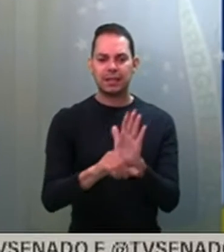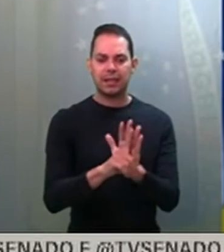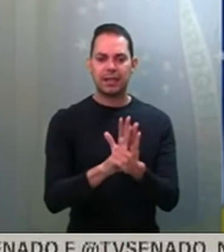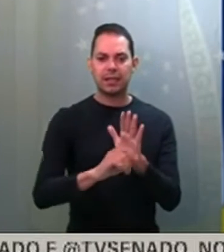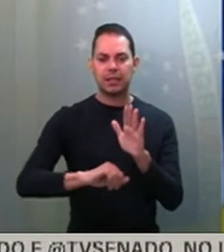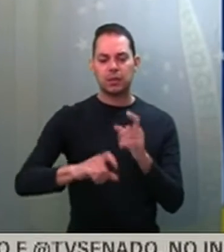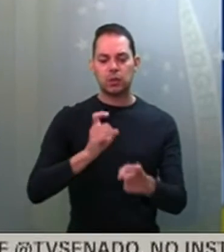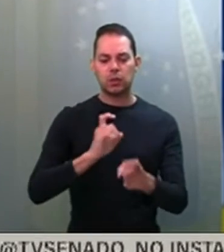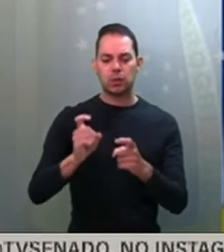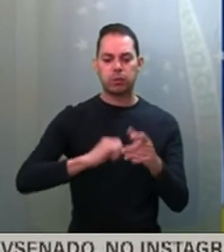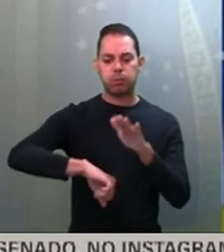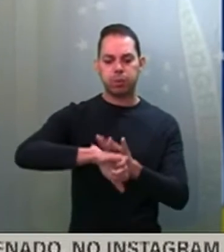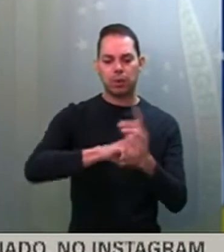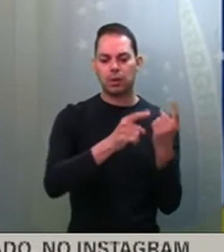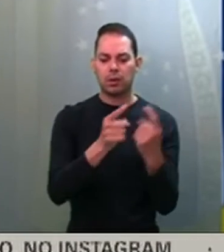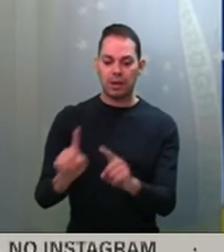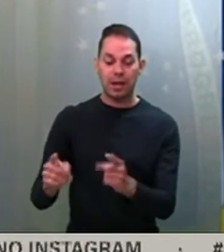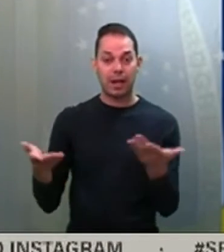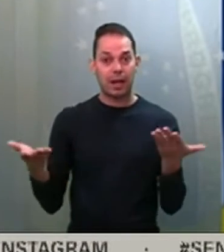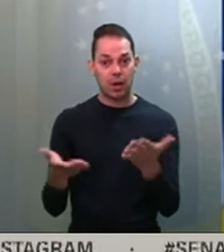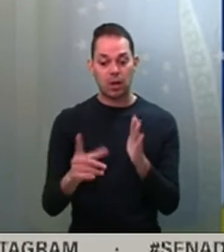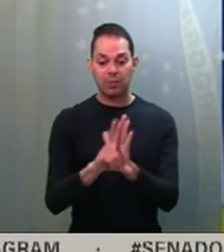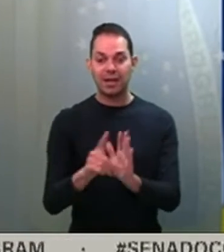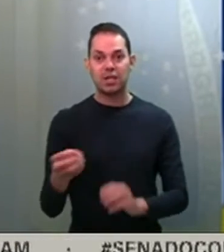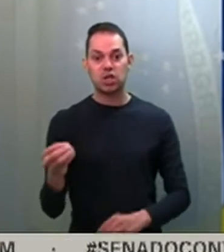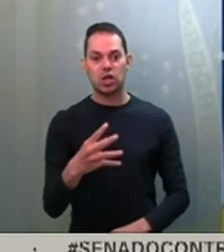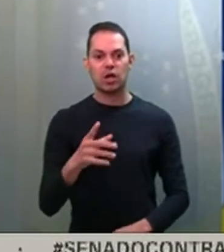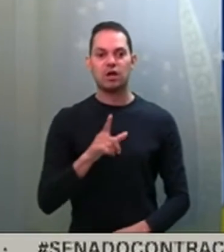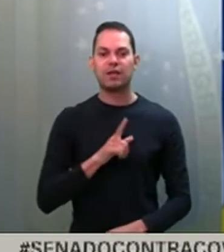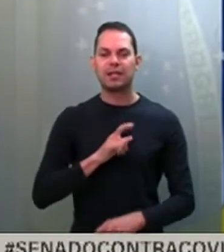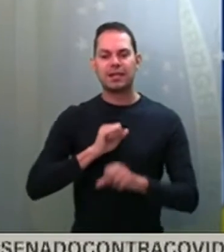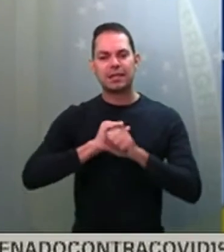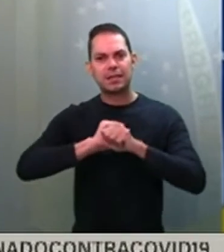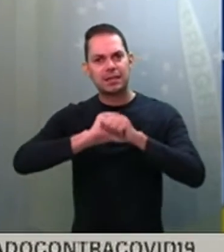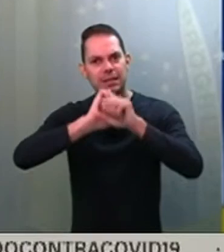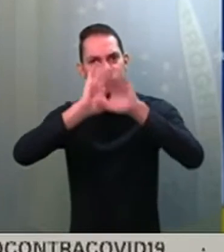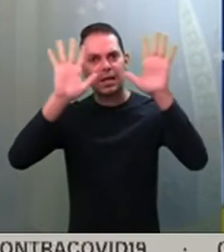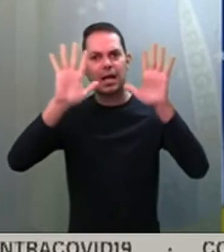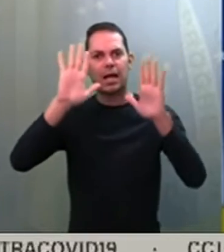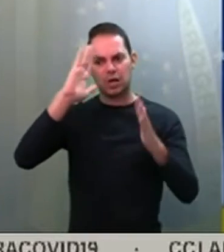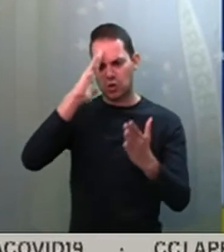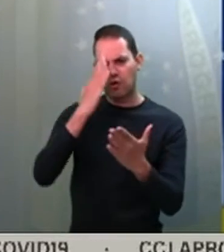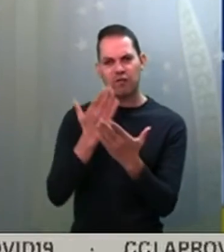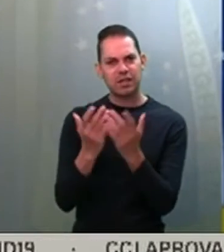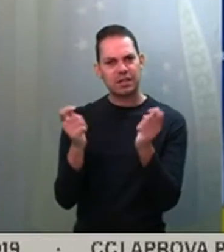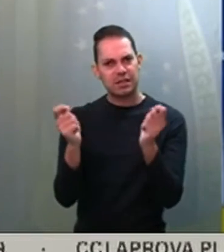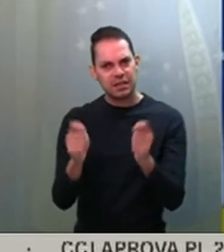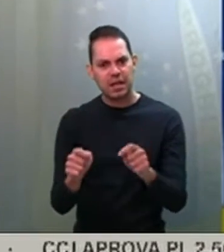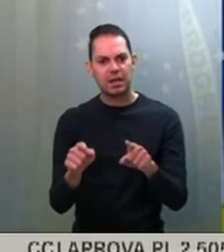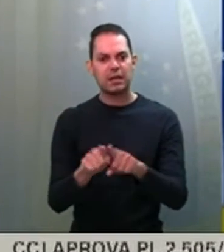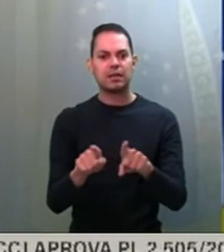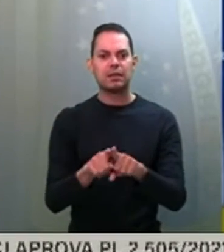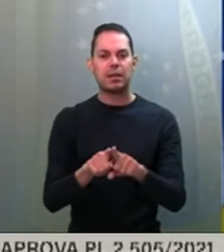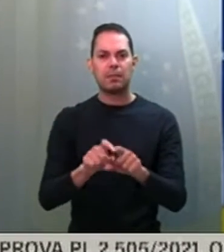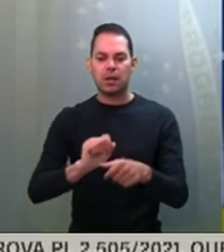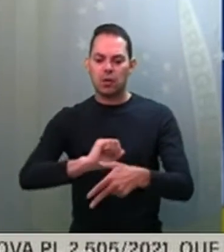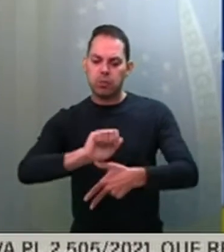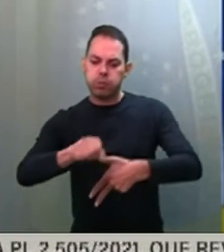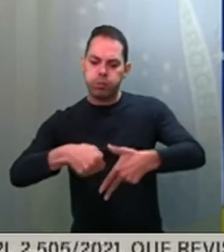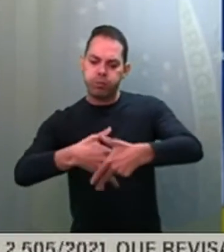improbidade tenhamos a partir de agora uma nova lei transparente confiável e que reduz a